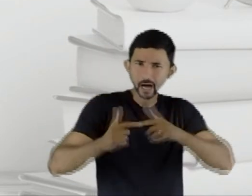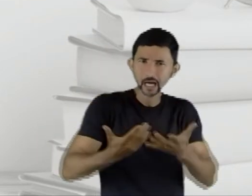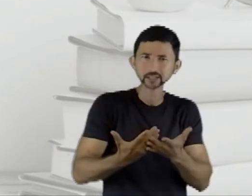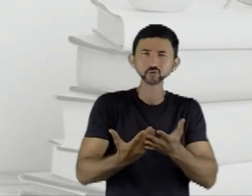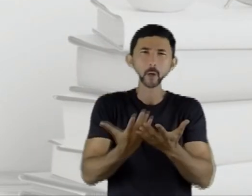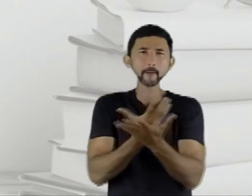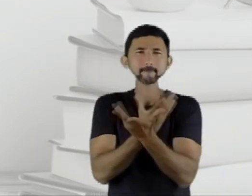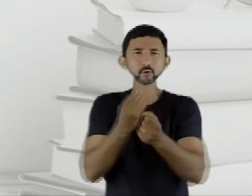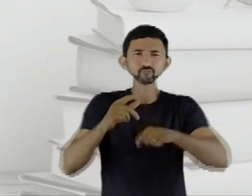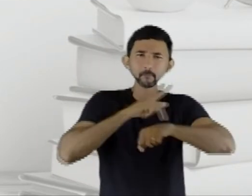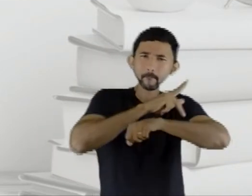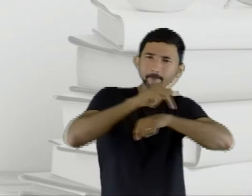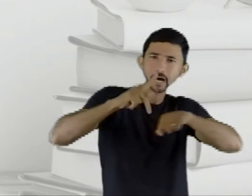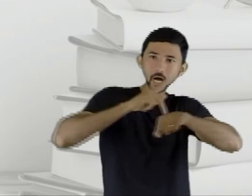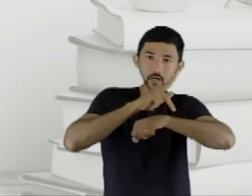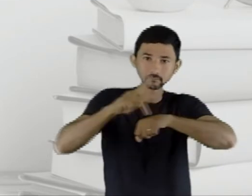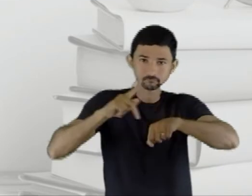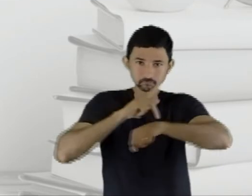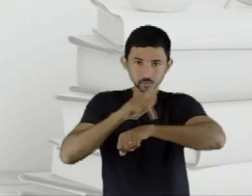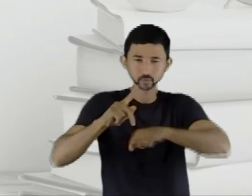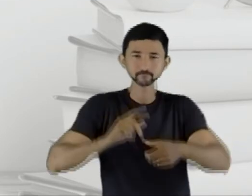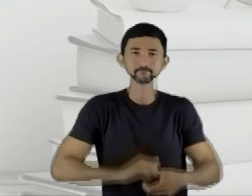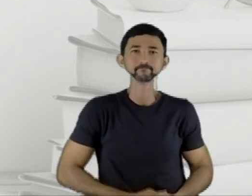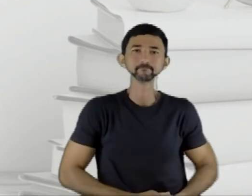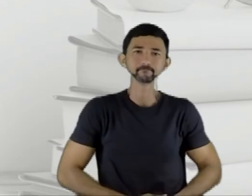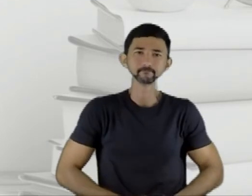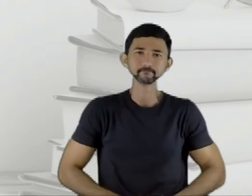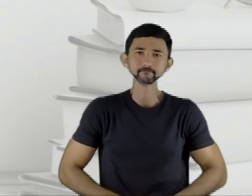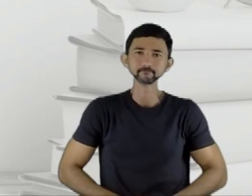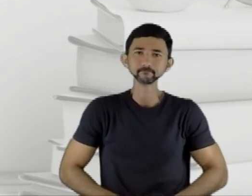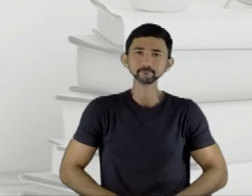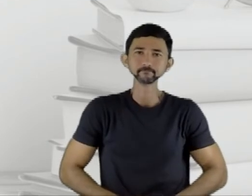os países que dependiam dos Estados Unidos, tá bom?